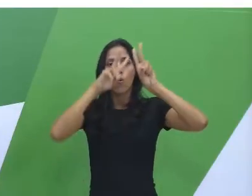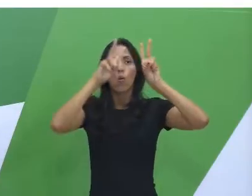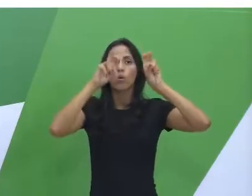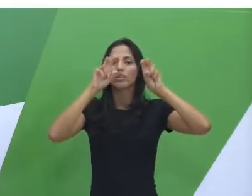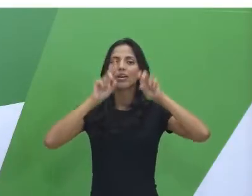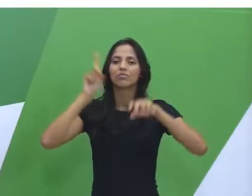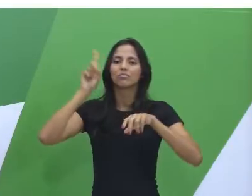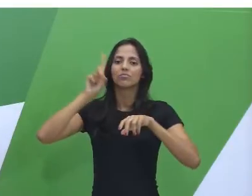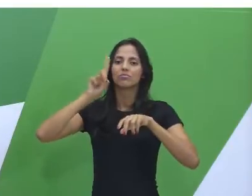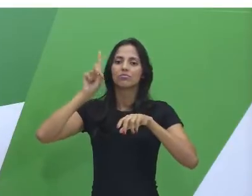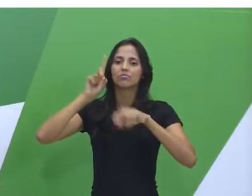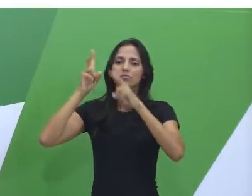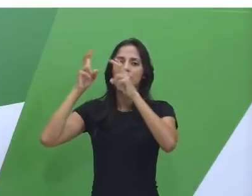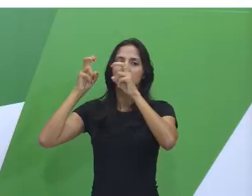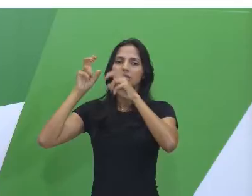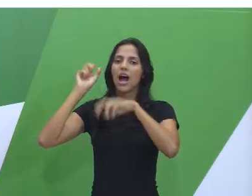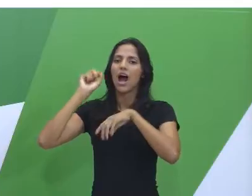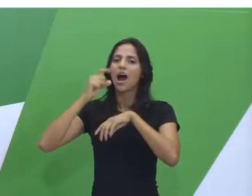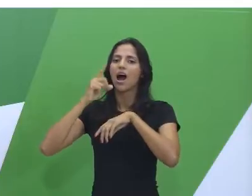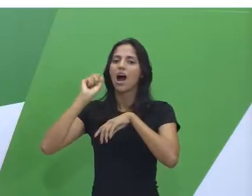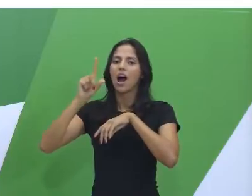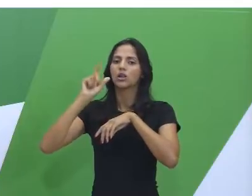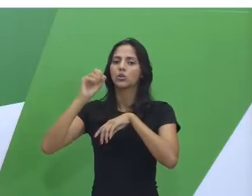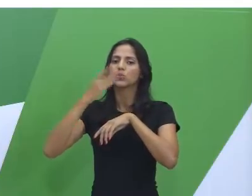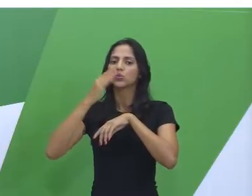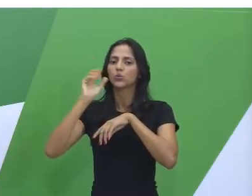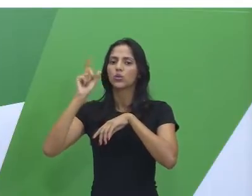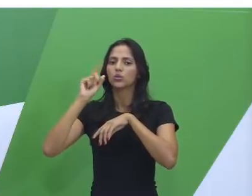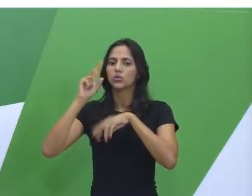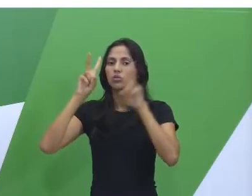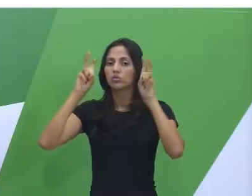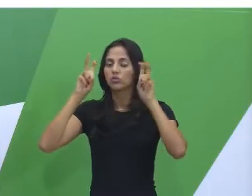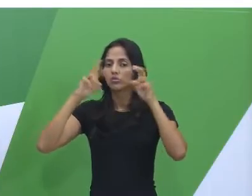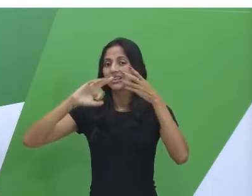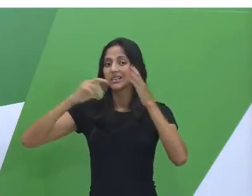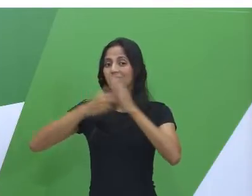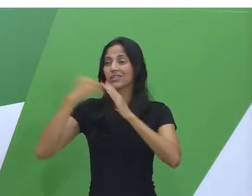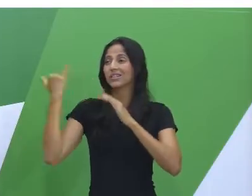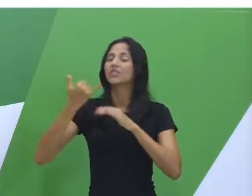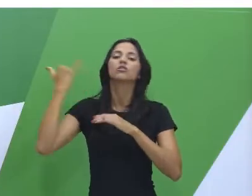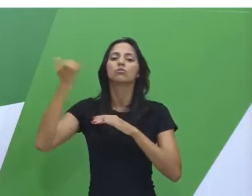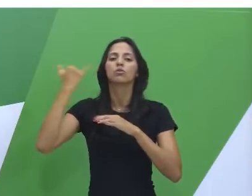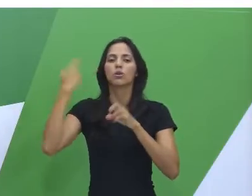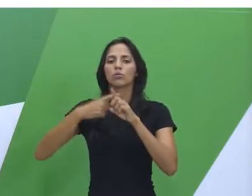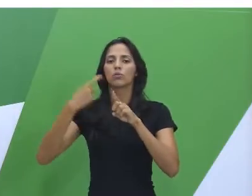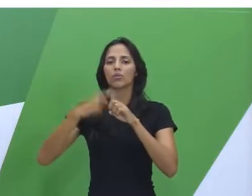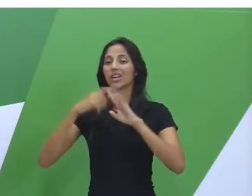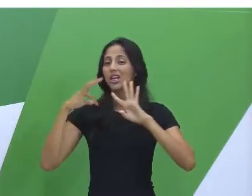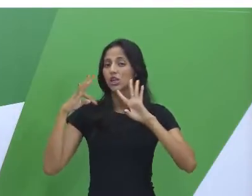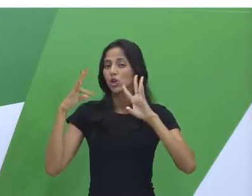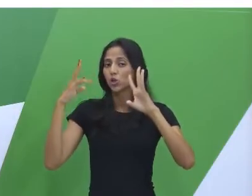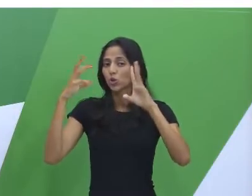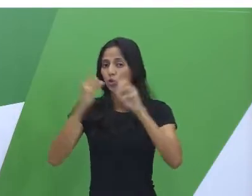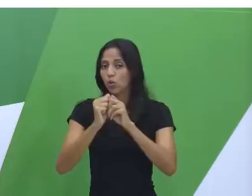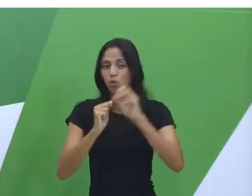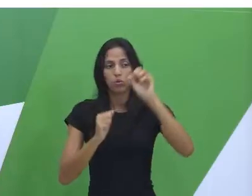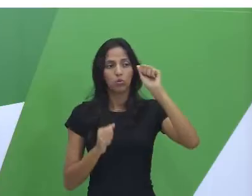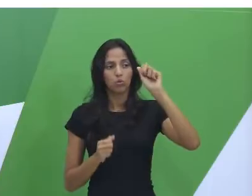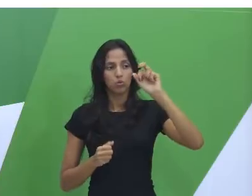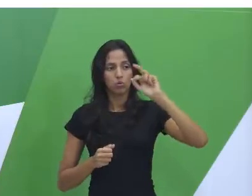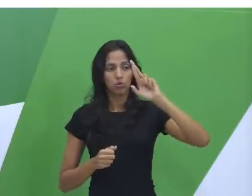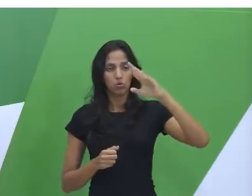Todo ângulo central possui um arco correspondente e, reciprocamente, A todo arco corresponde um